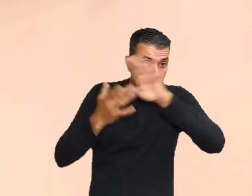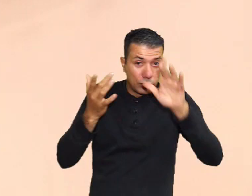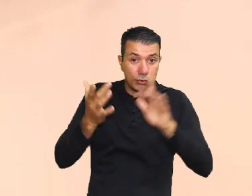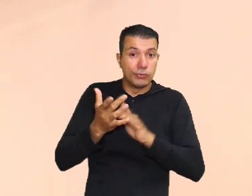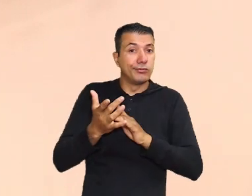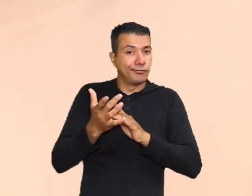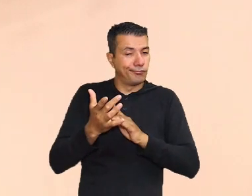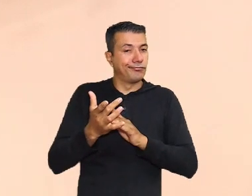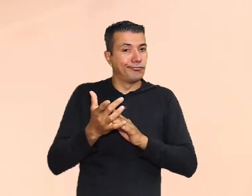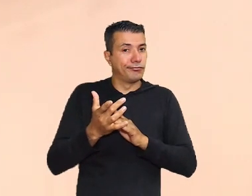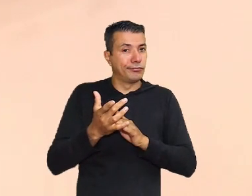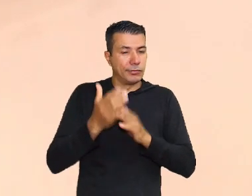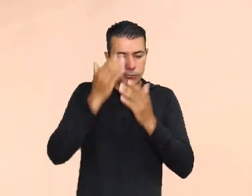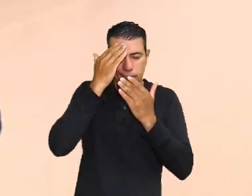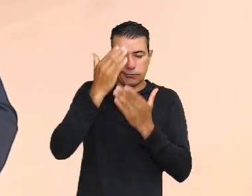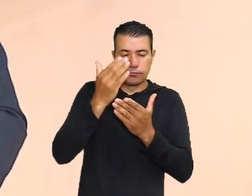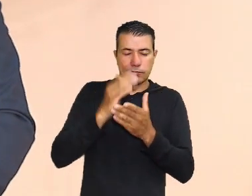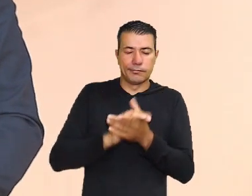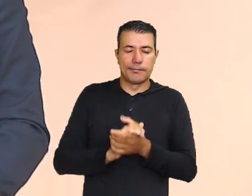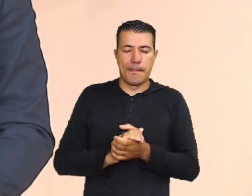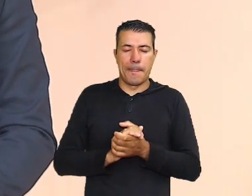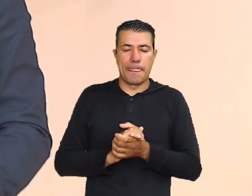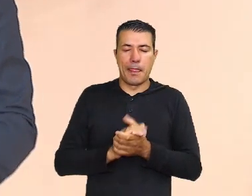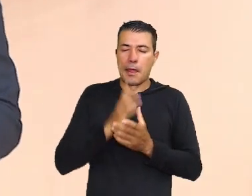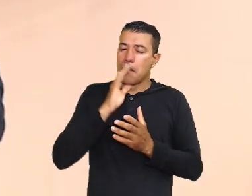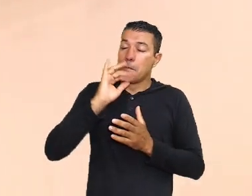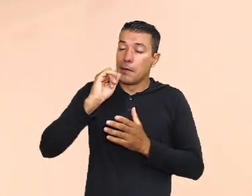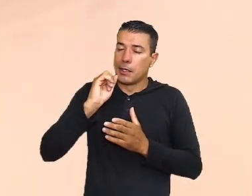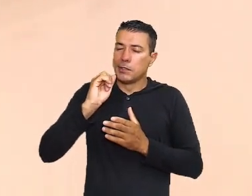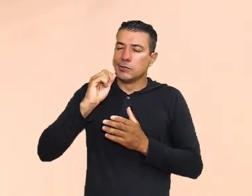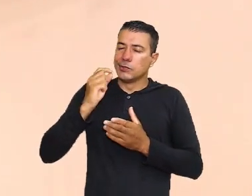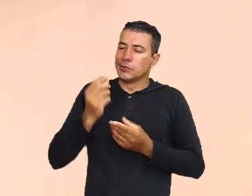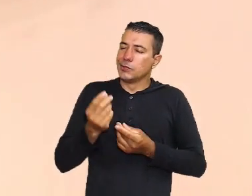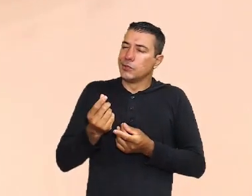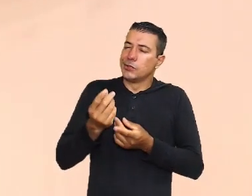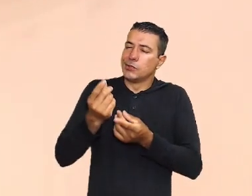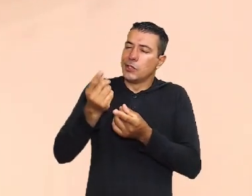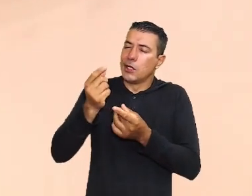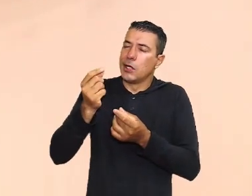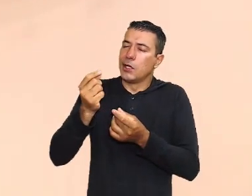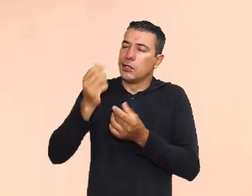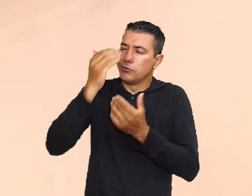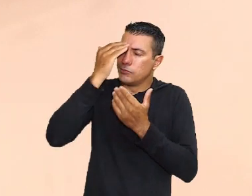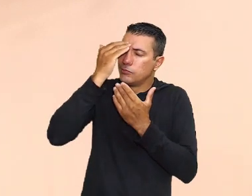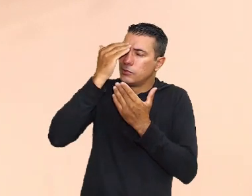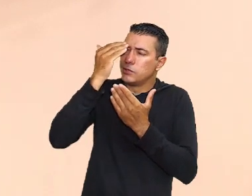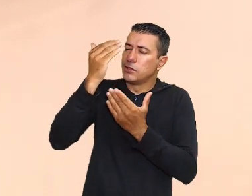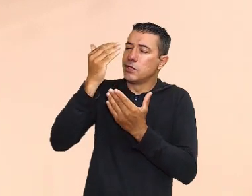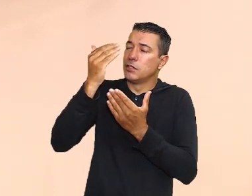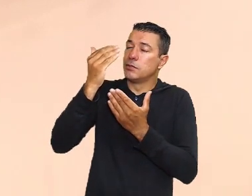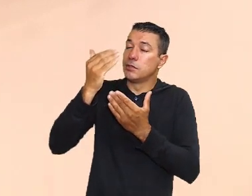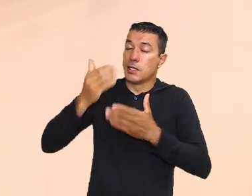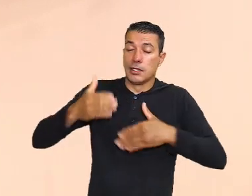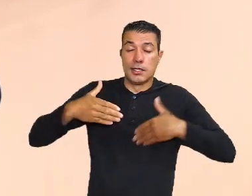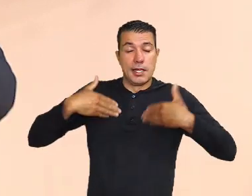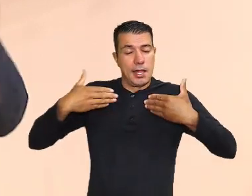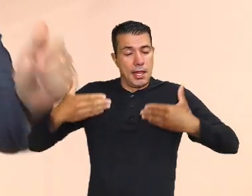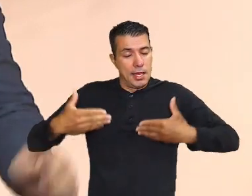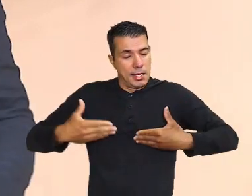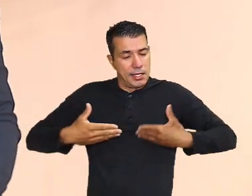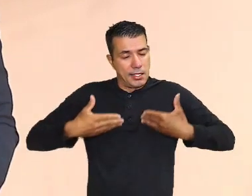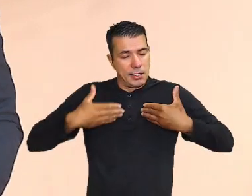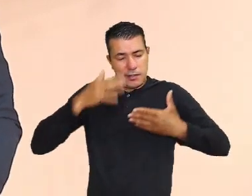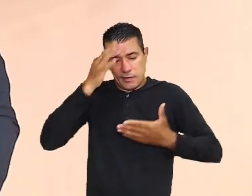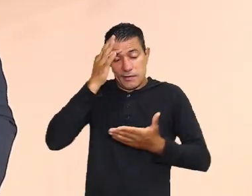e agradecer ao nosso Senhor Deus? Pai eterno, muito obrigado, porque o Senhor nos dá motivos de alegria para